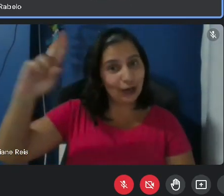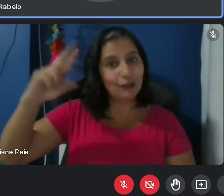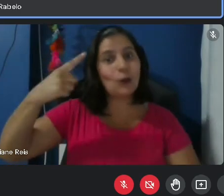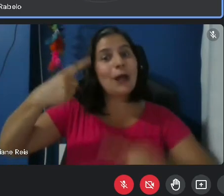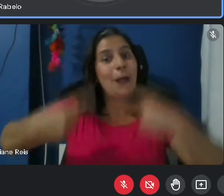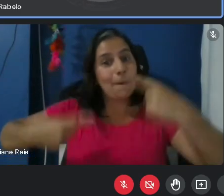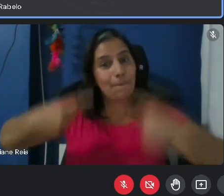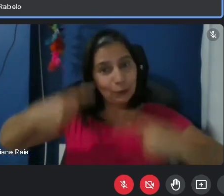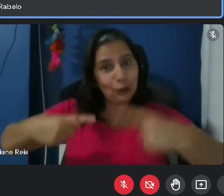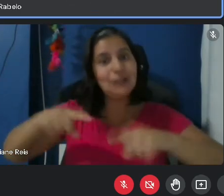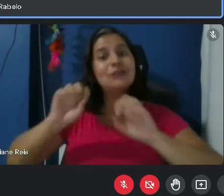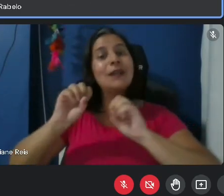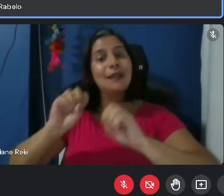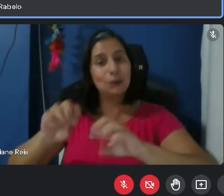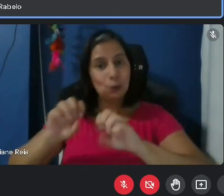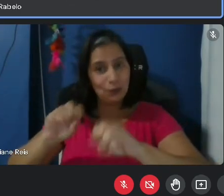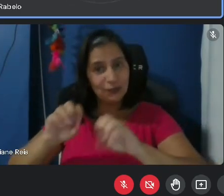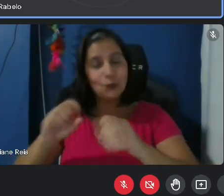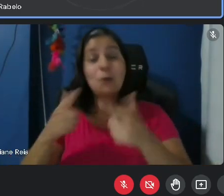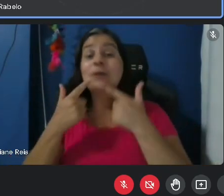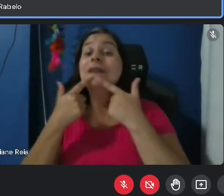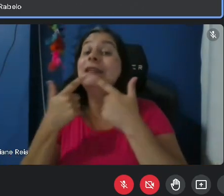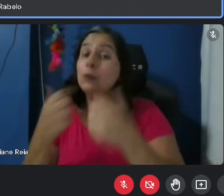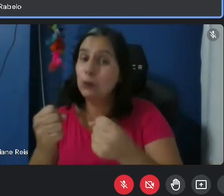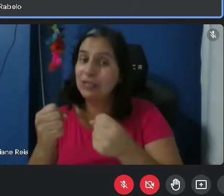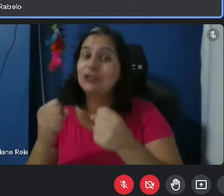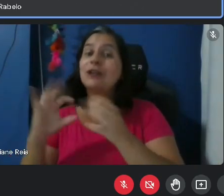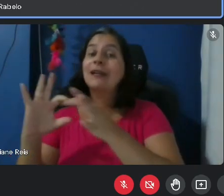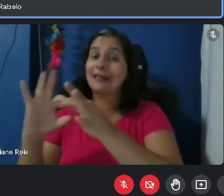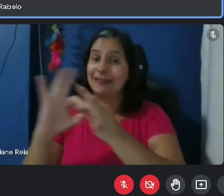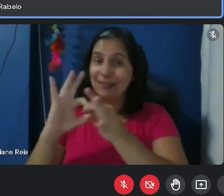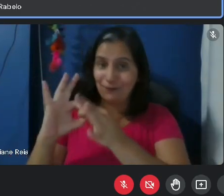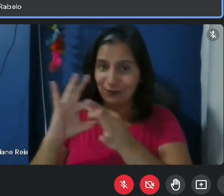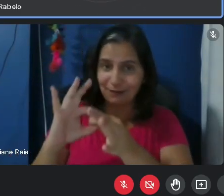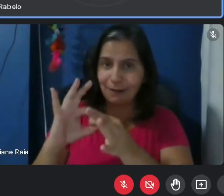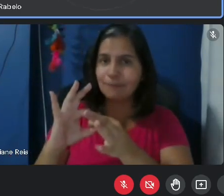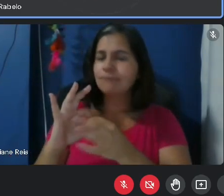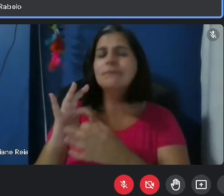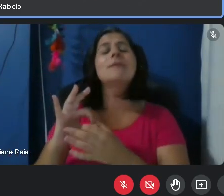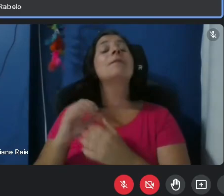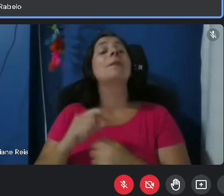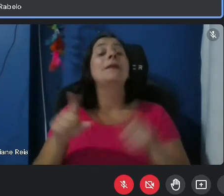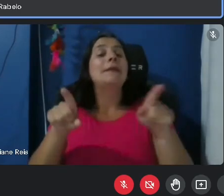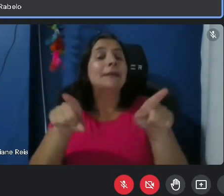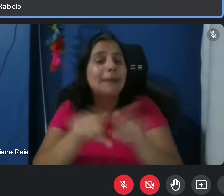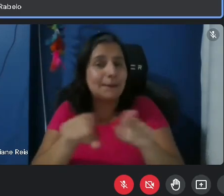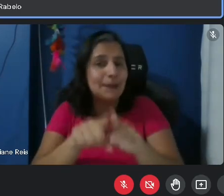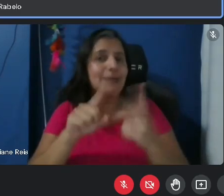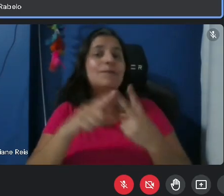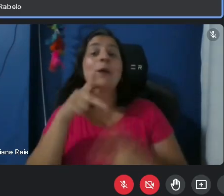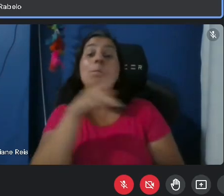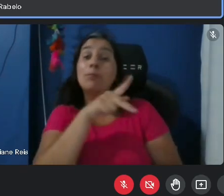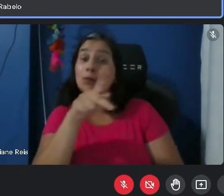vou mostrar para vocês, né, a importância.